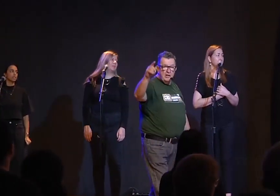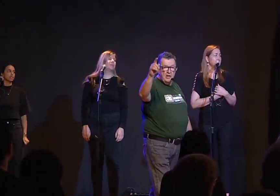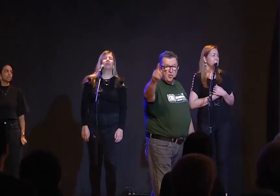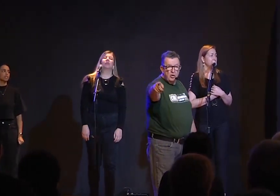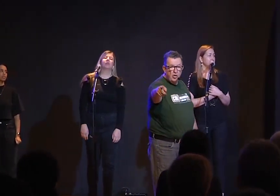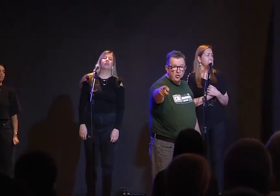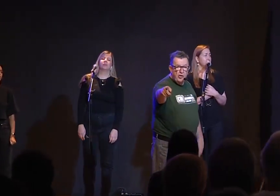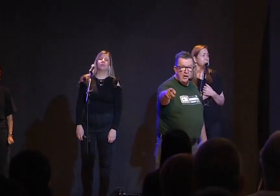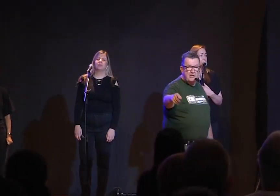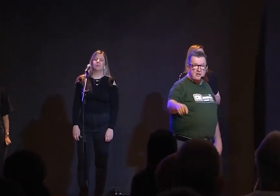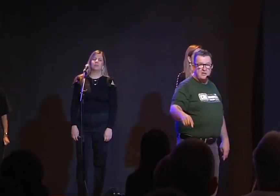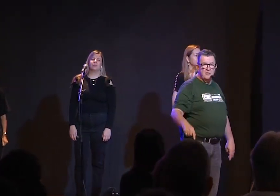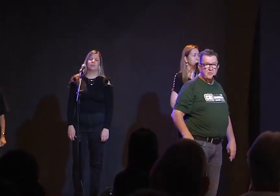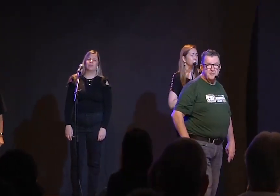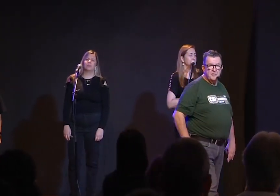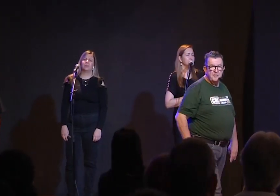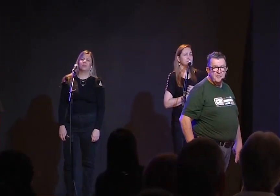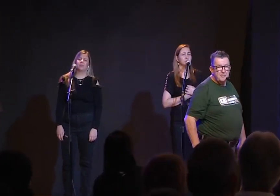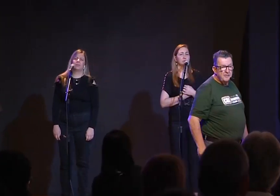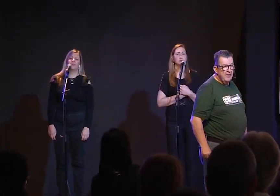Eu tenho que ir de encontro aos doentes.